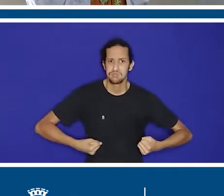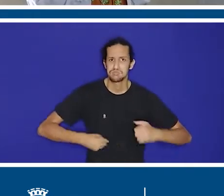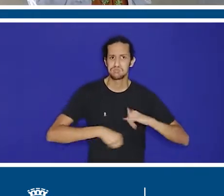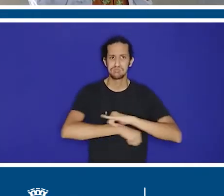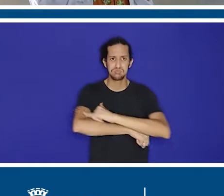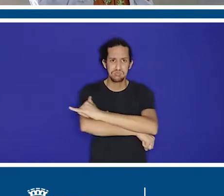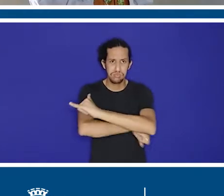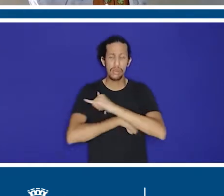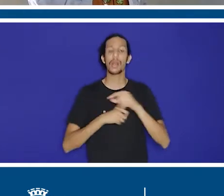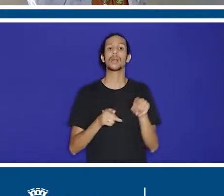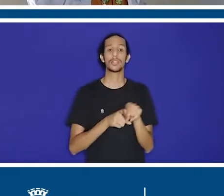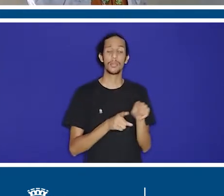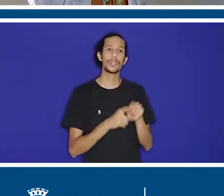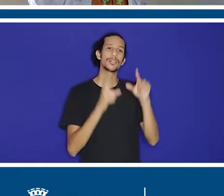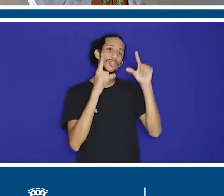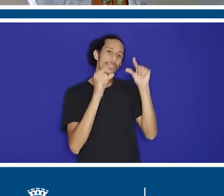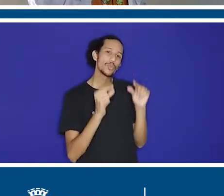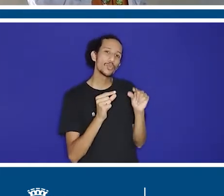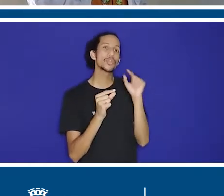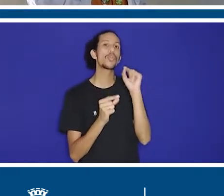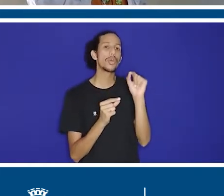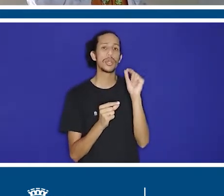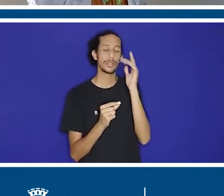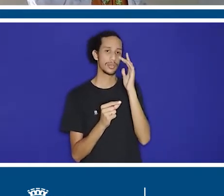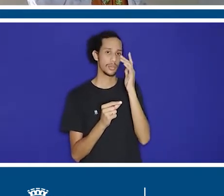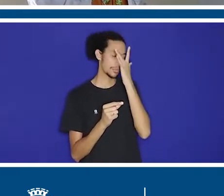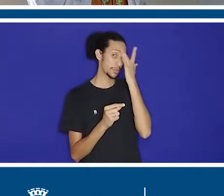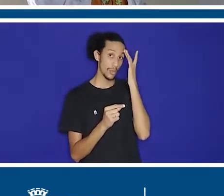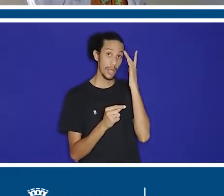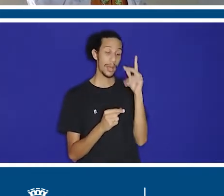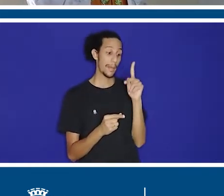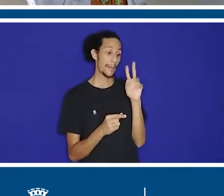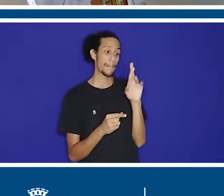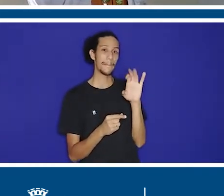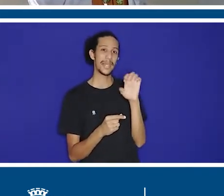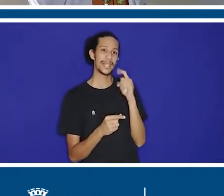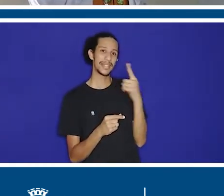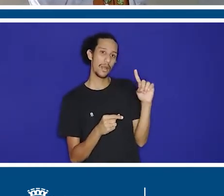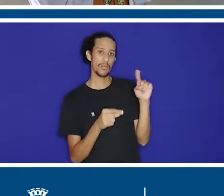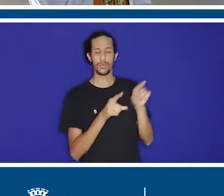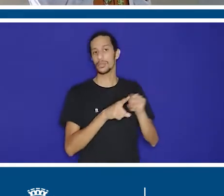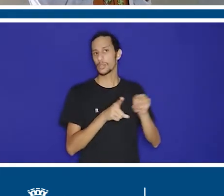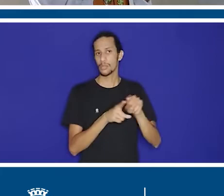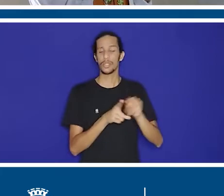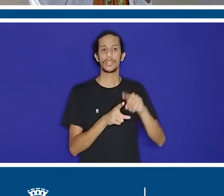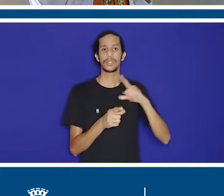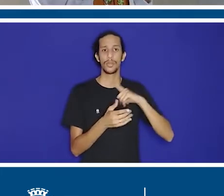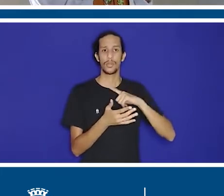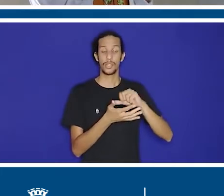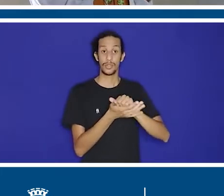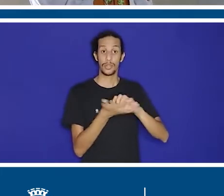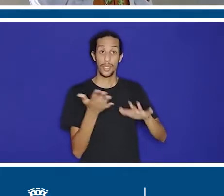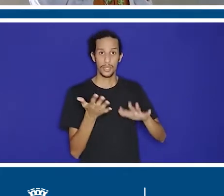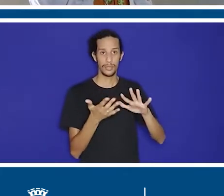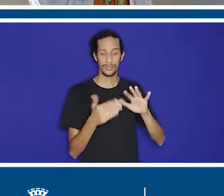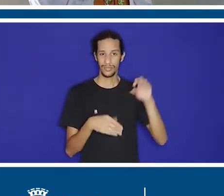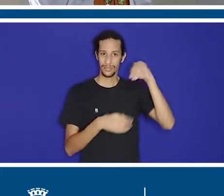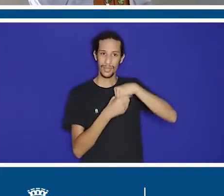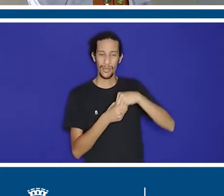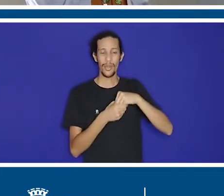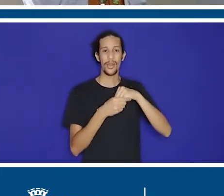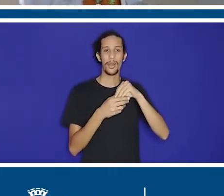ansiedade e depressão, diminuição da pressão intraocular e atividade